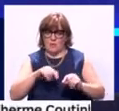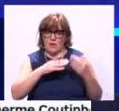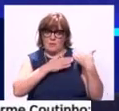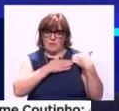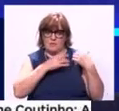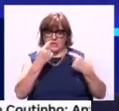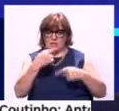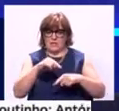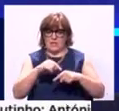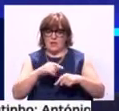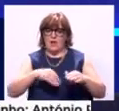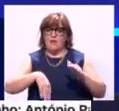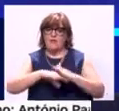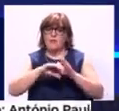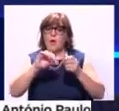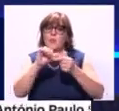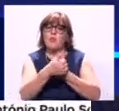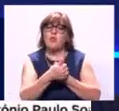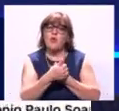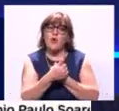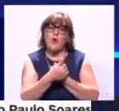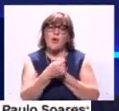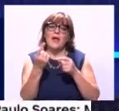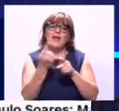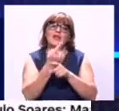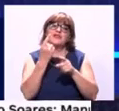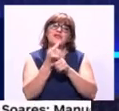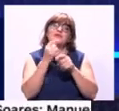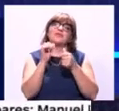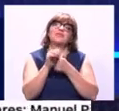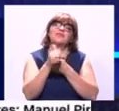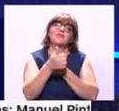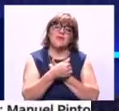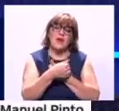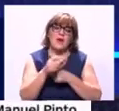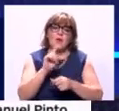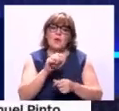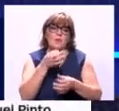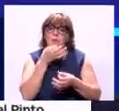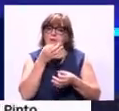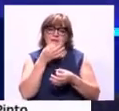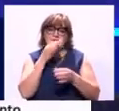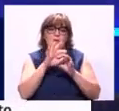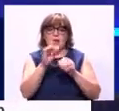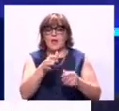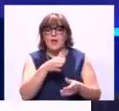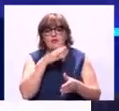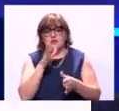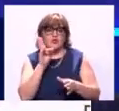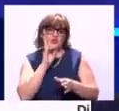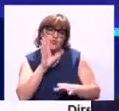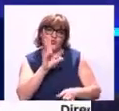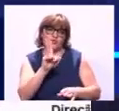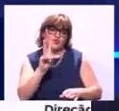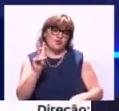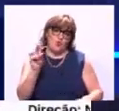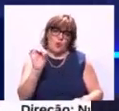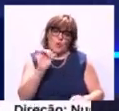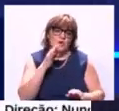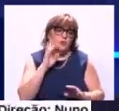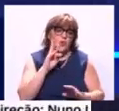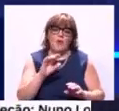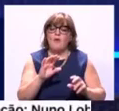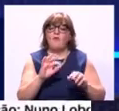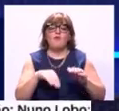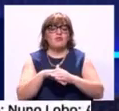representam. Mas o futebol mudou, pois. As coisas mudaram. Eu não posso estar sempre. O futebol mudou. Eu não posso estar. Isto são. Ao Júlio, não leva. Não, claro. O